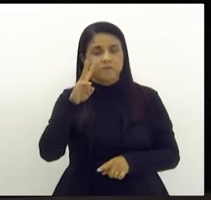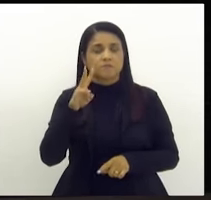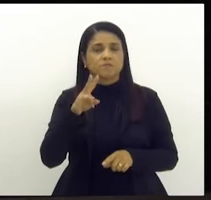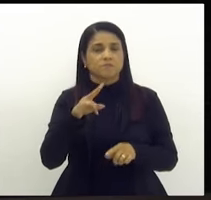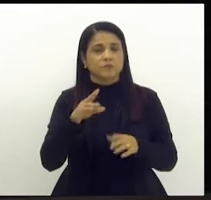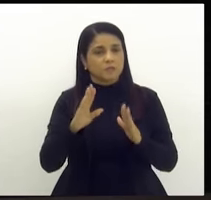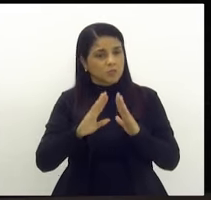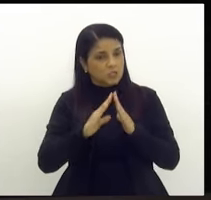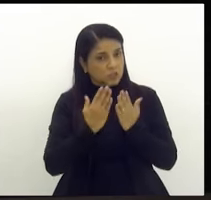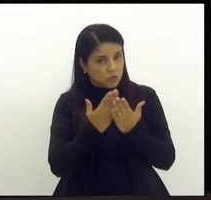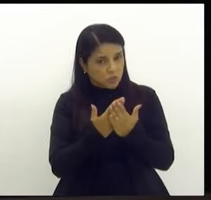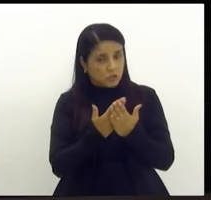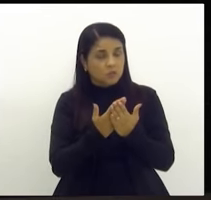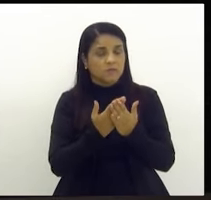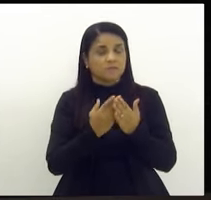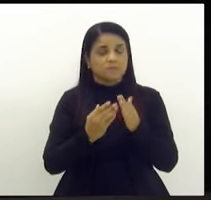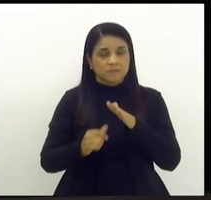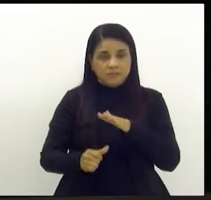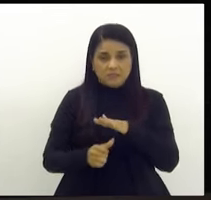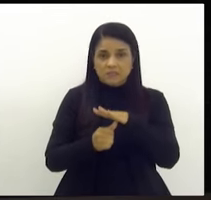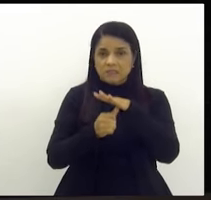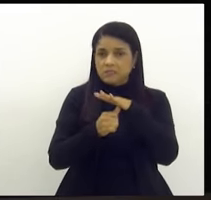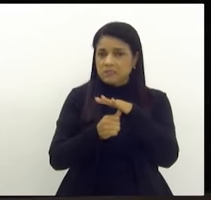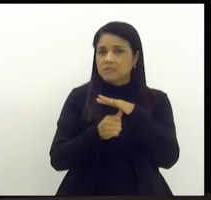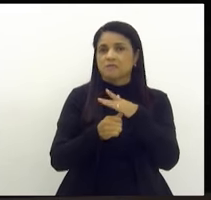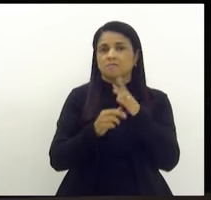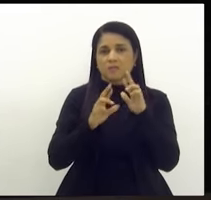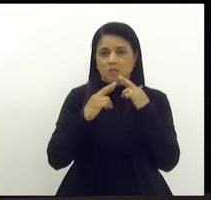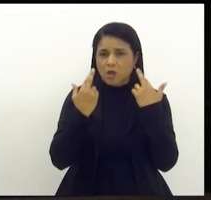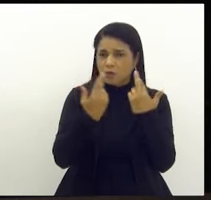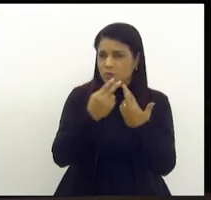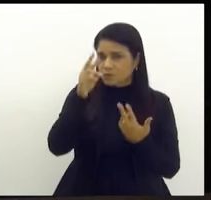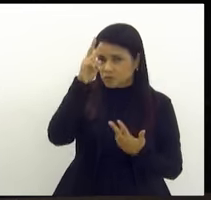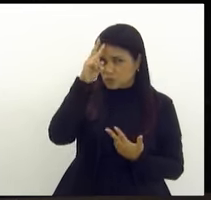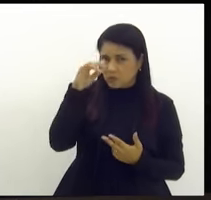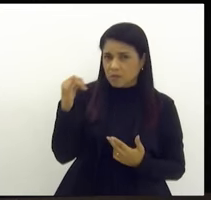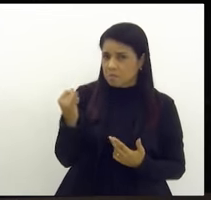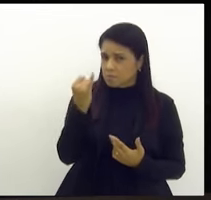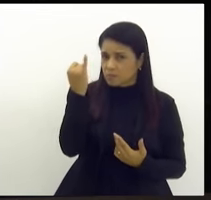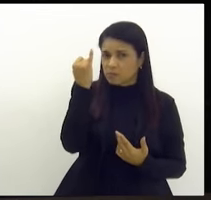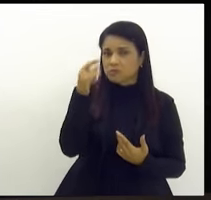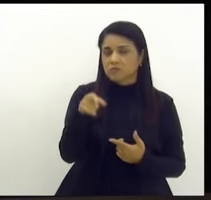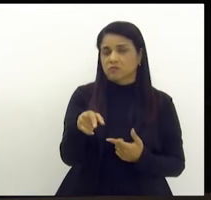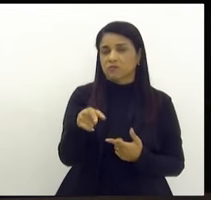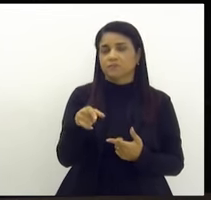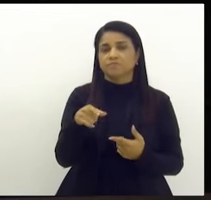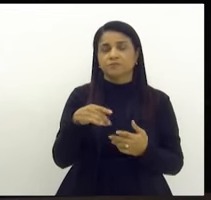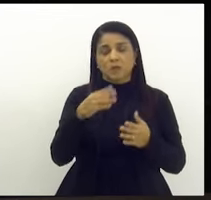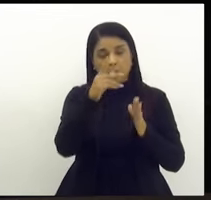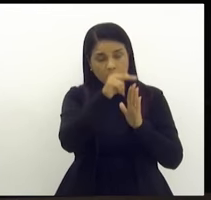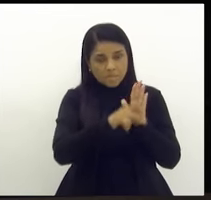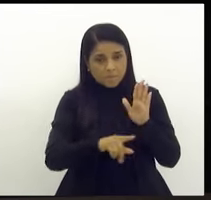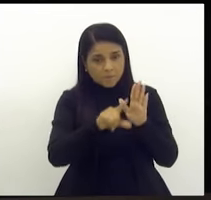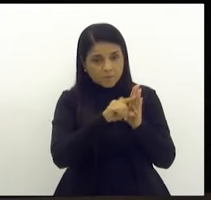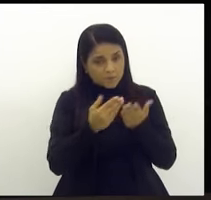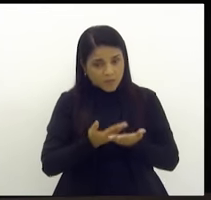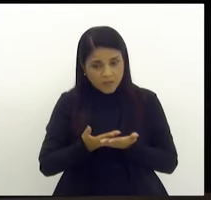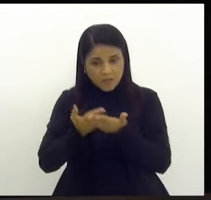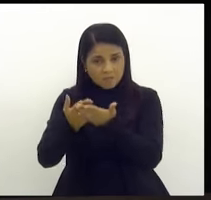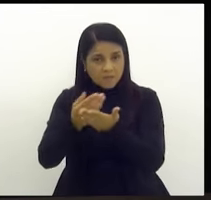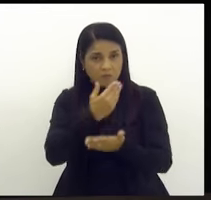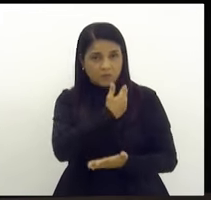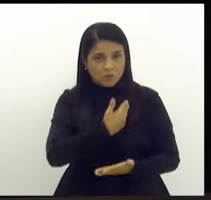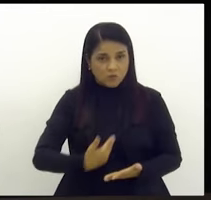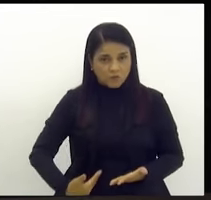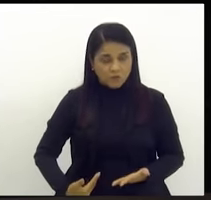líderes mas o que nós temos aqui na verdade são projetos encaminhados para o governo